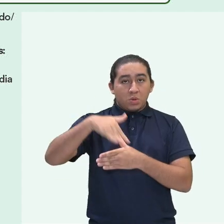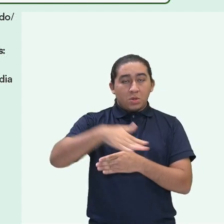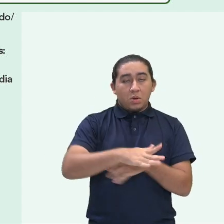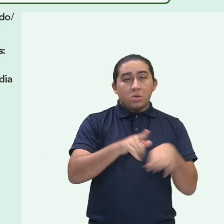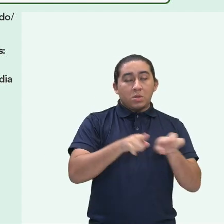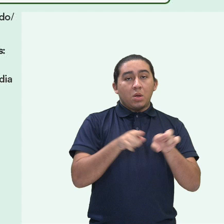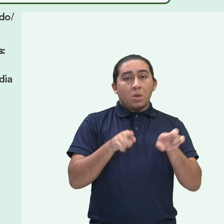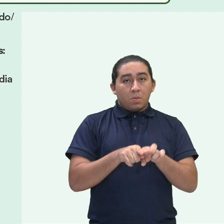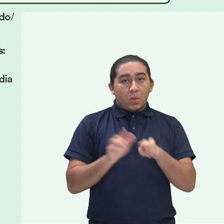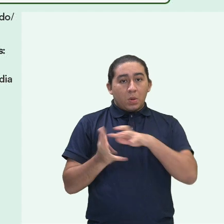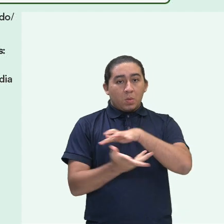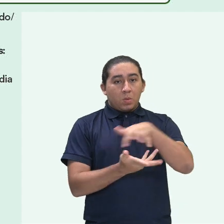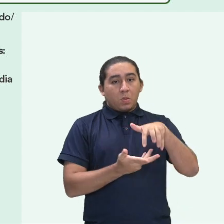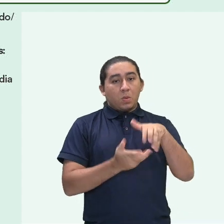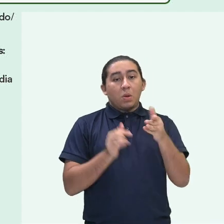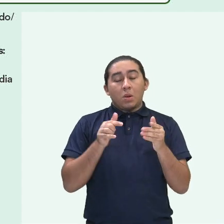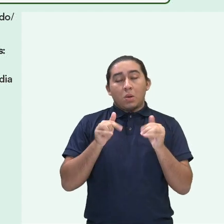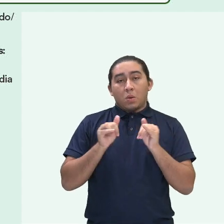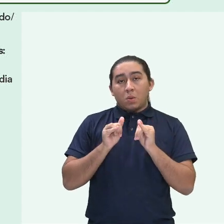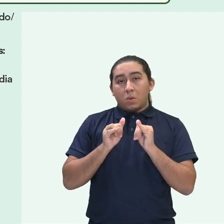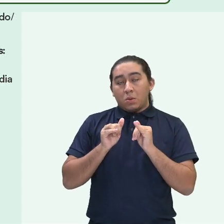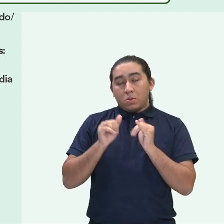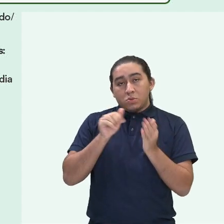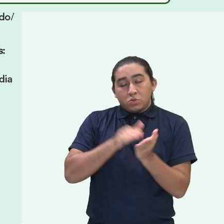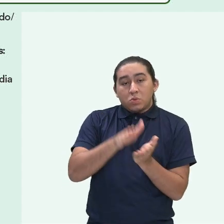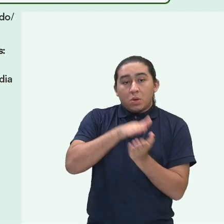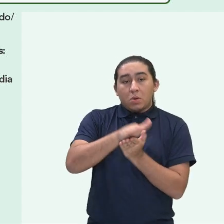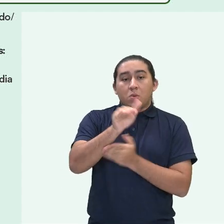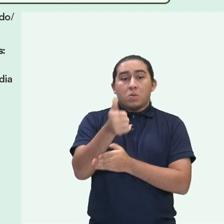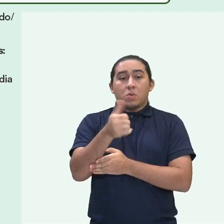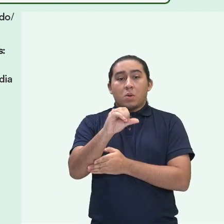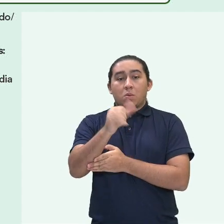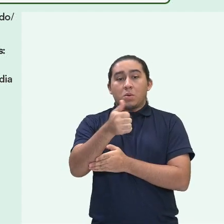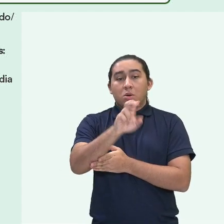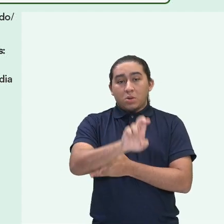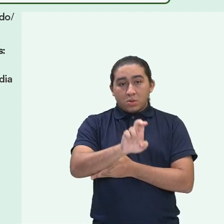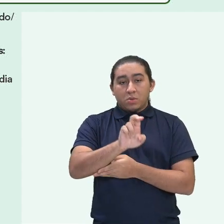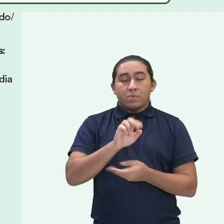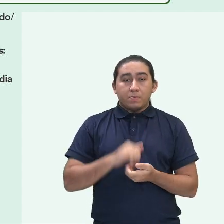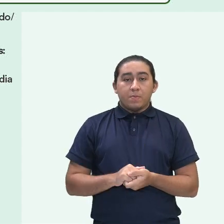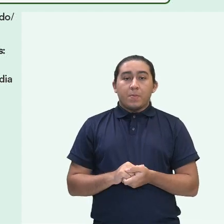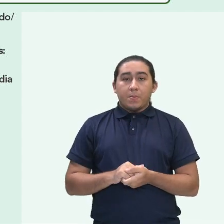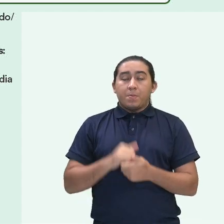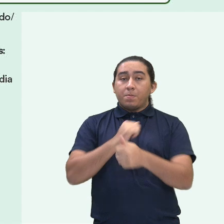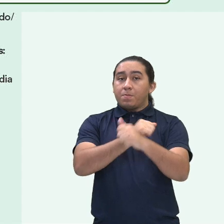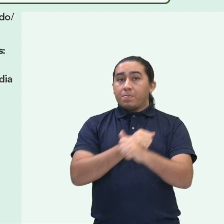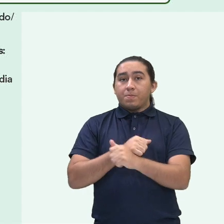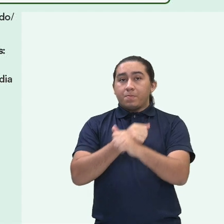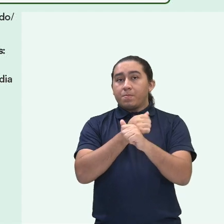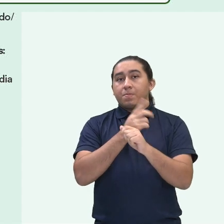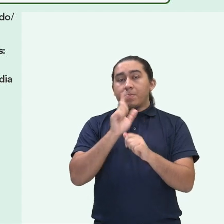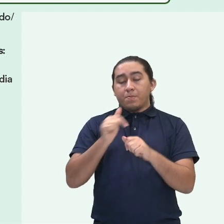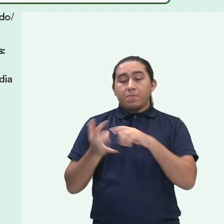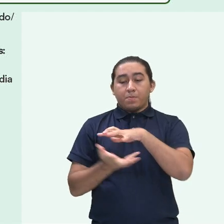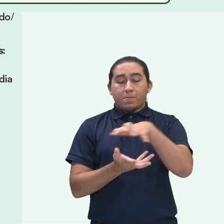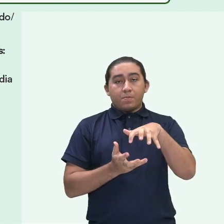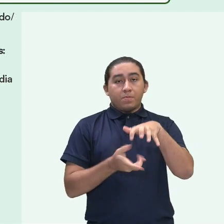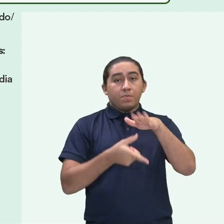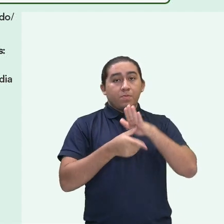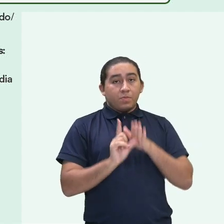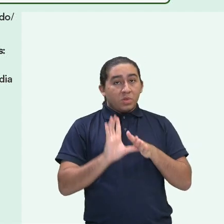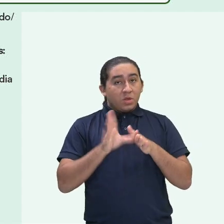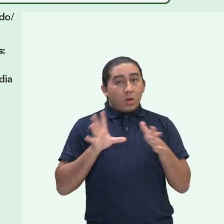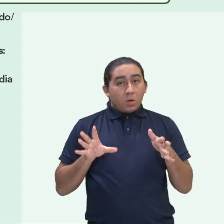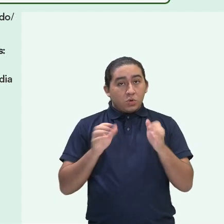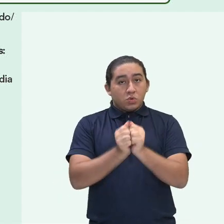saiu em 1915, onde ele defendeu que os continentes no passado já estiveram todos juntos,